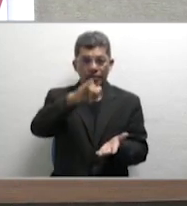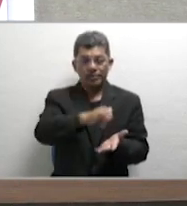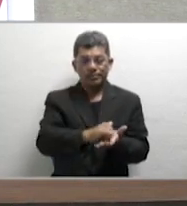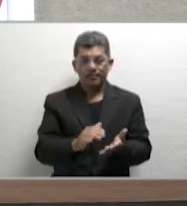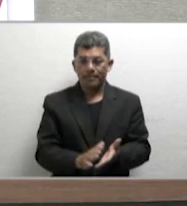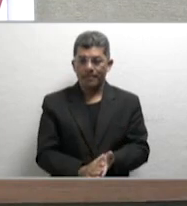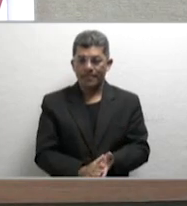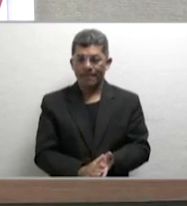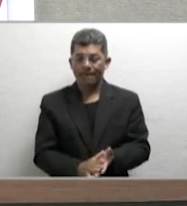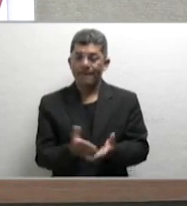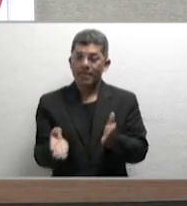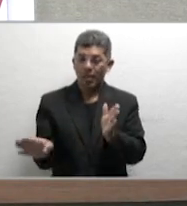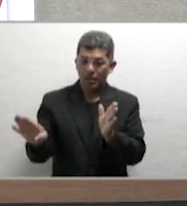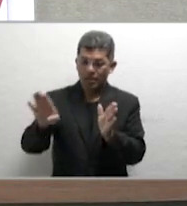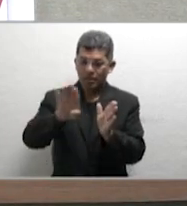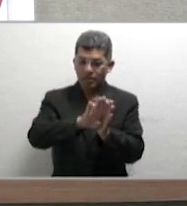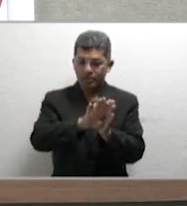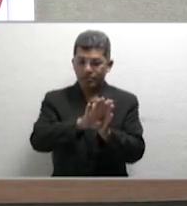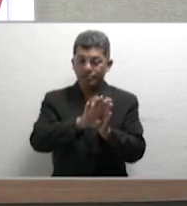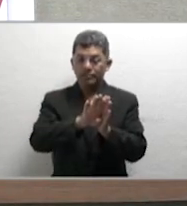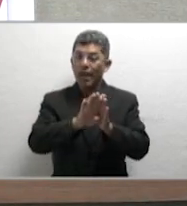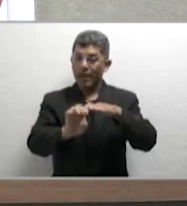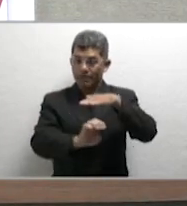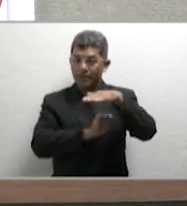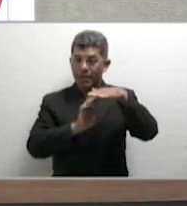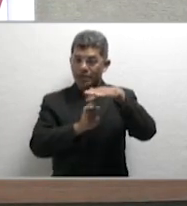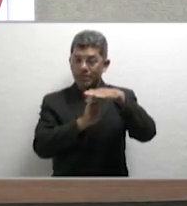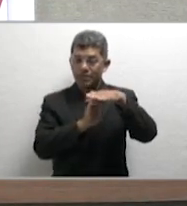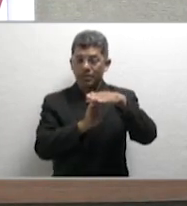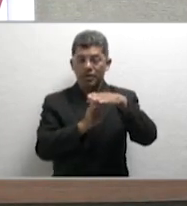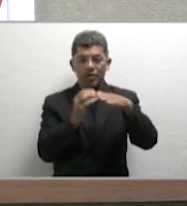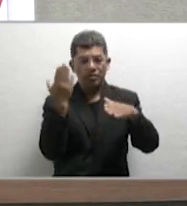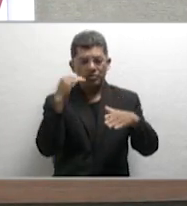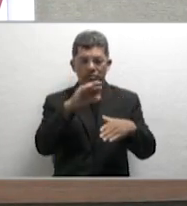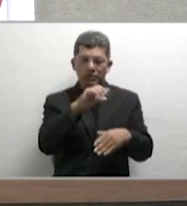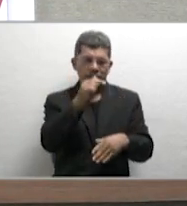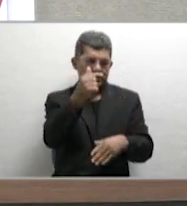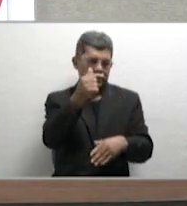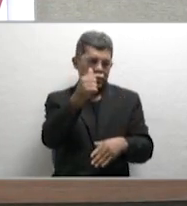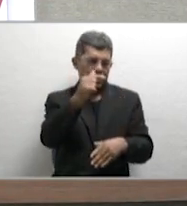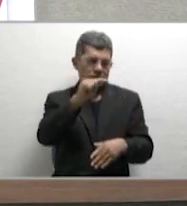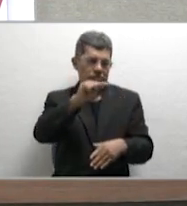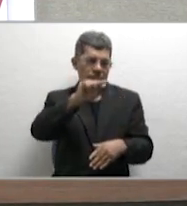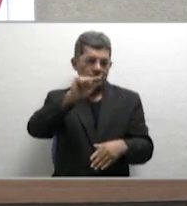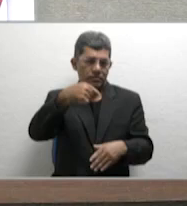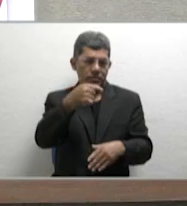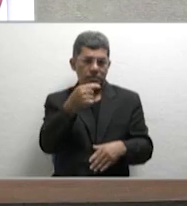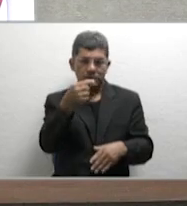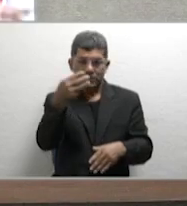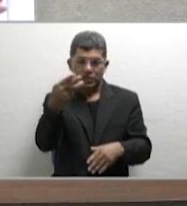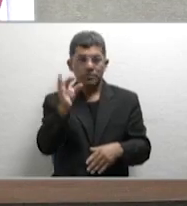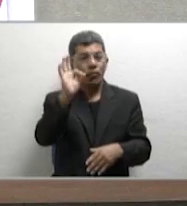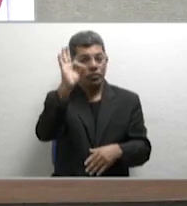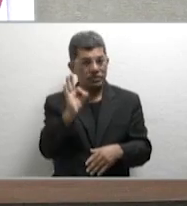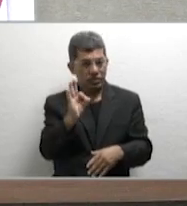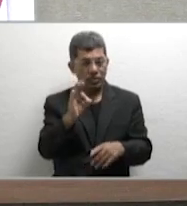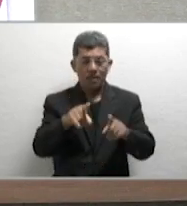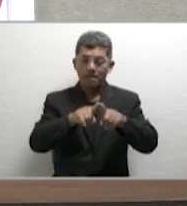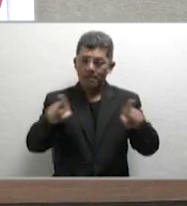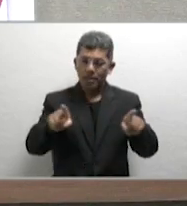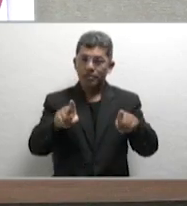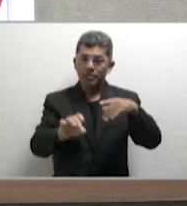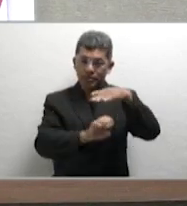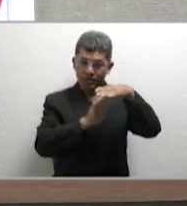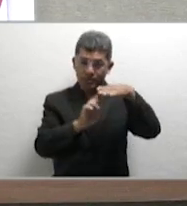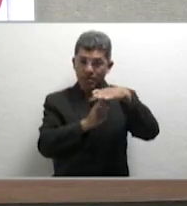E desde que essas empresas, a alíquota seria de 7% até 3%, desde que essas empresas tivessem